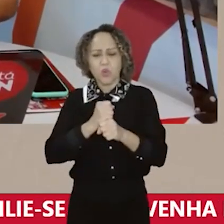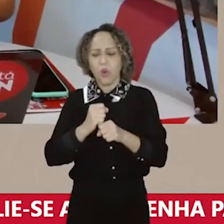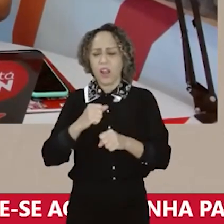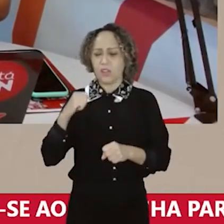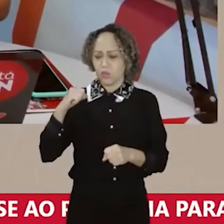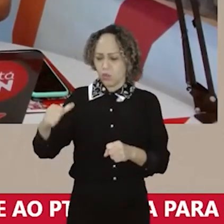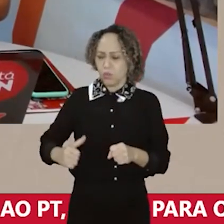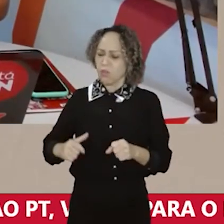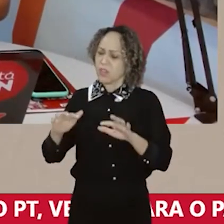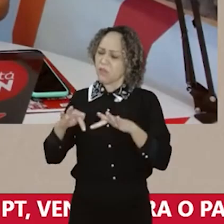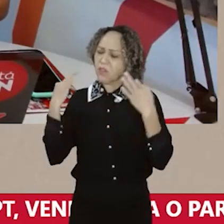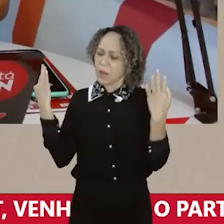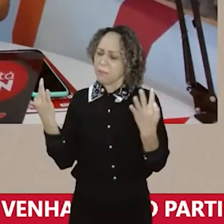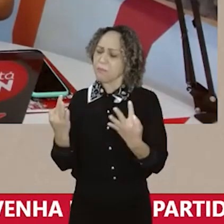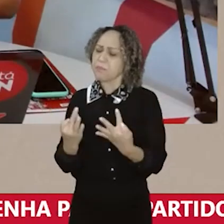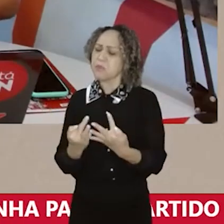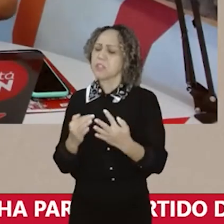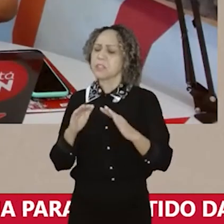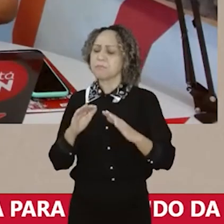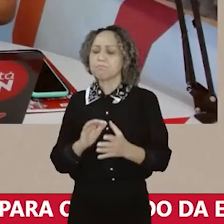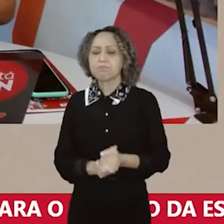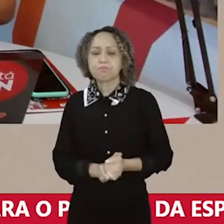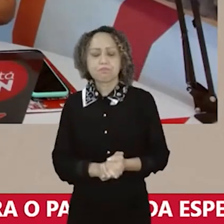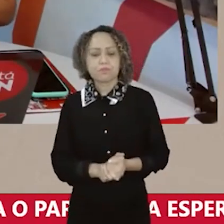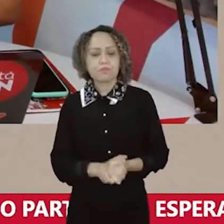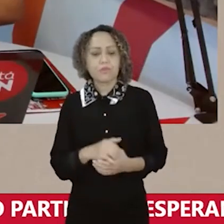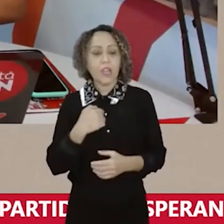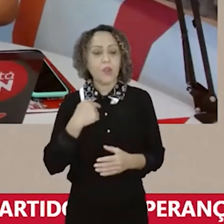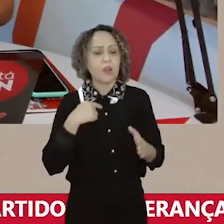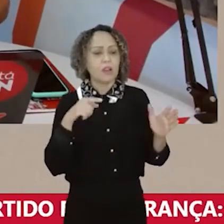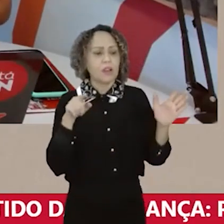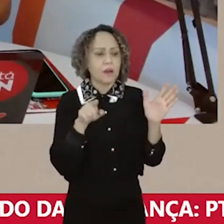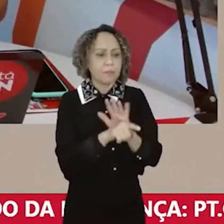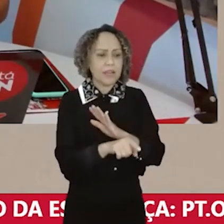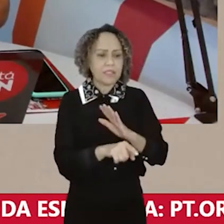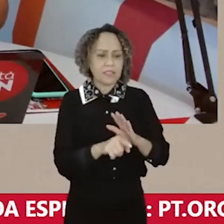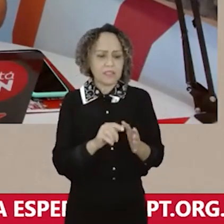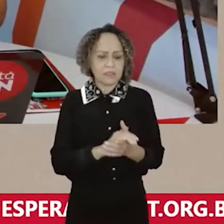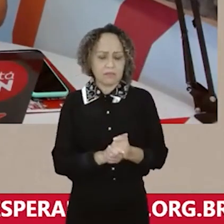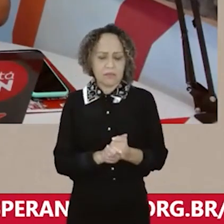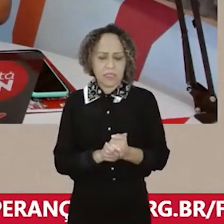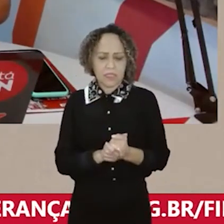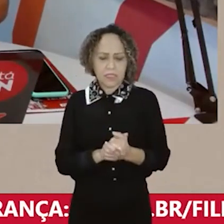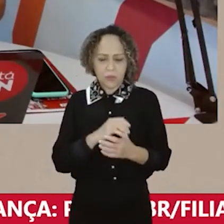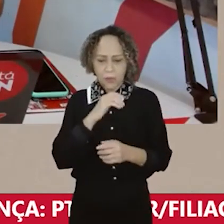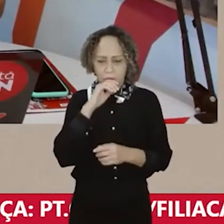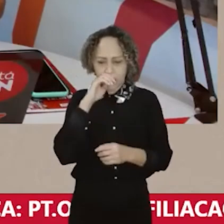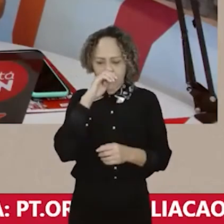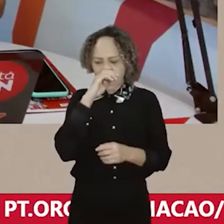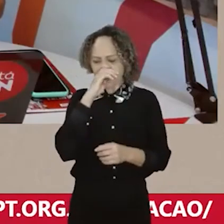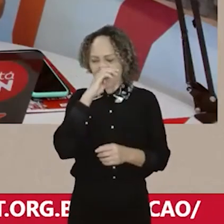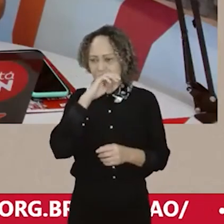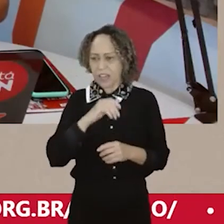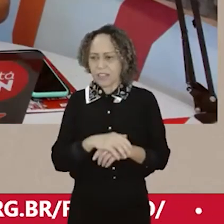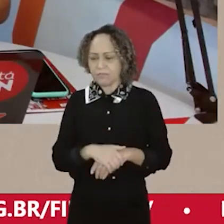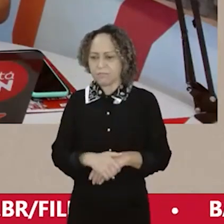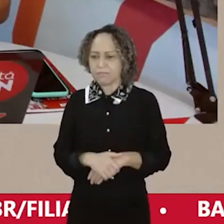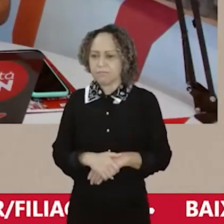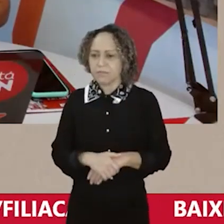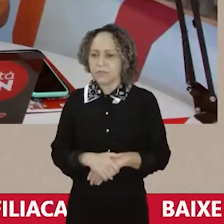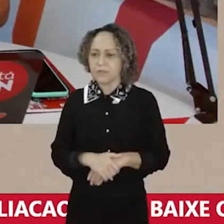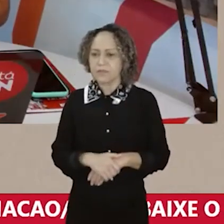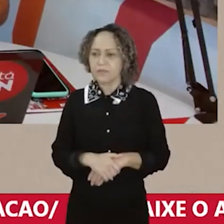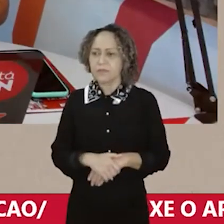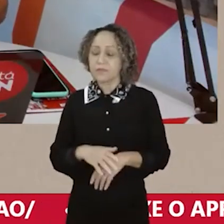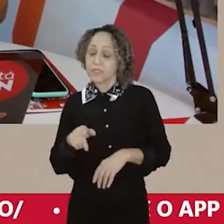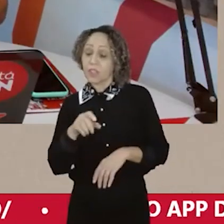E eu queria saber de você, vamos pensar num mundo ideal. Tereza, se não tivesse sido acabado,